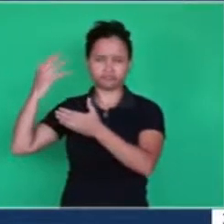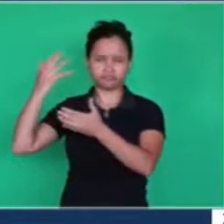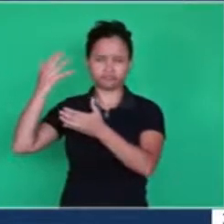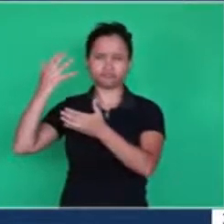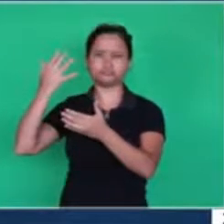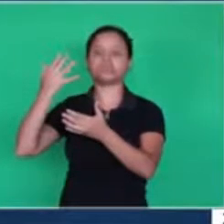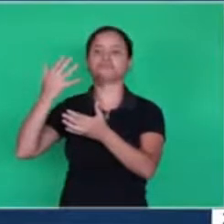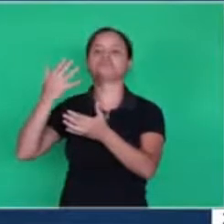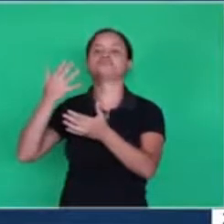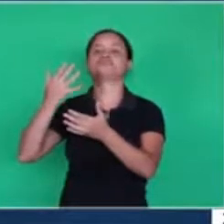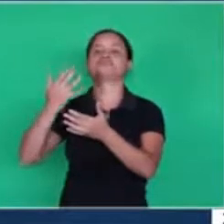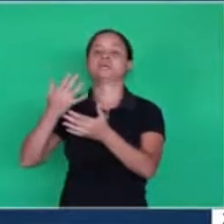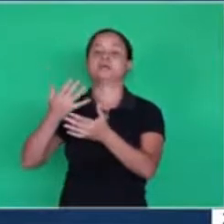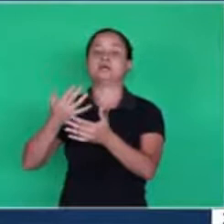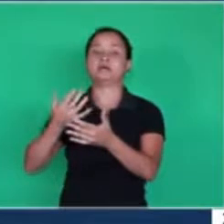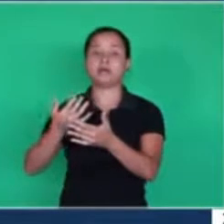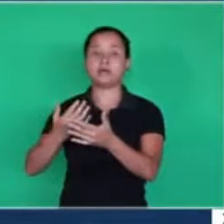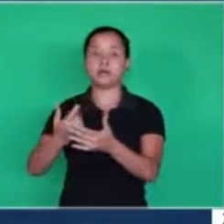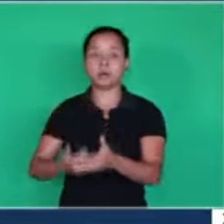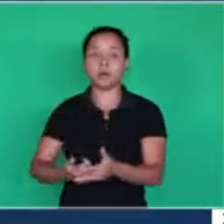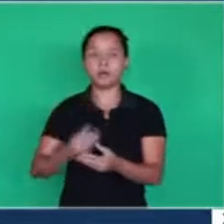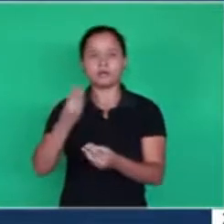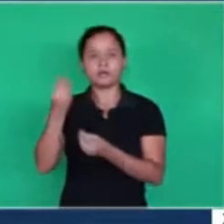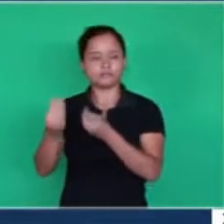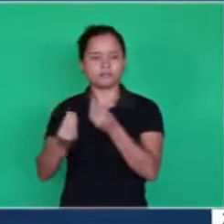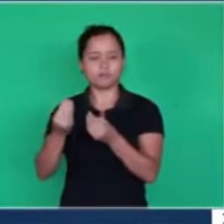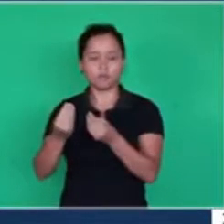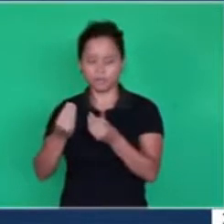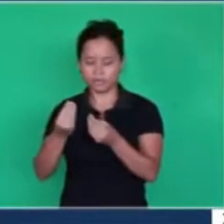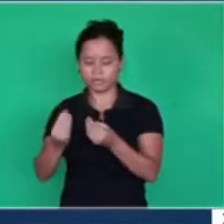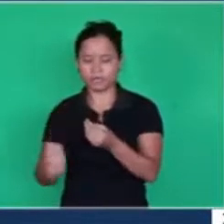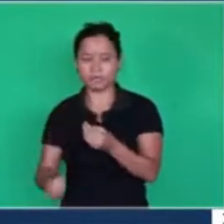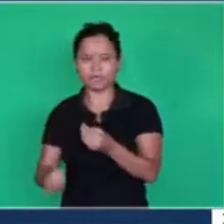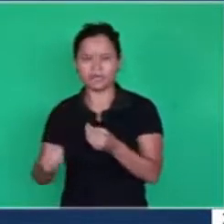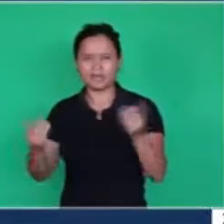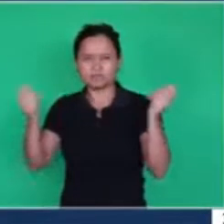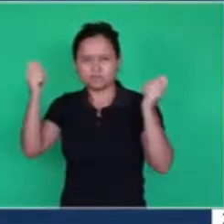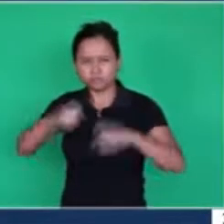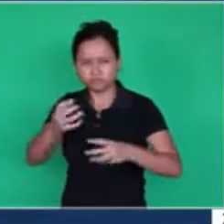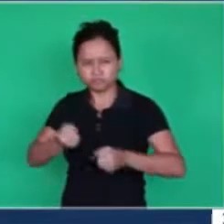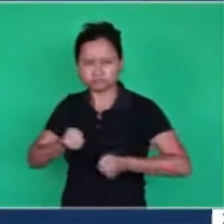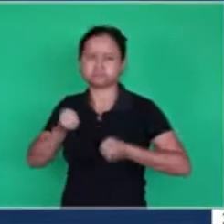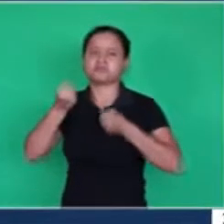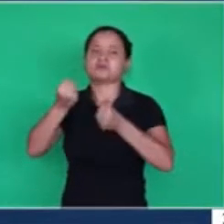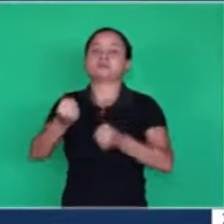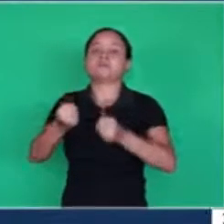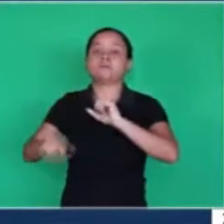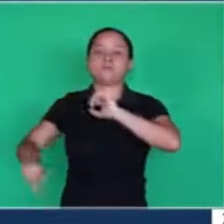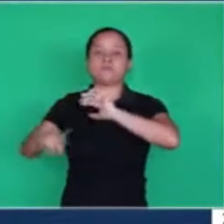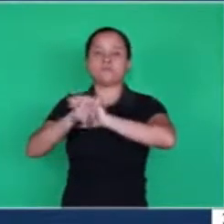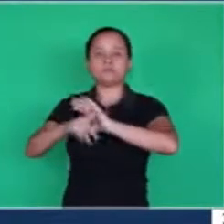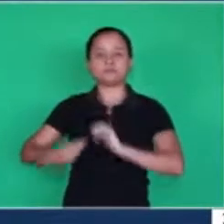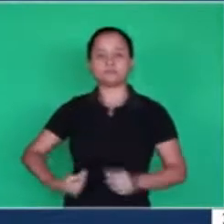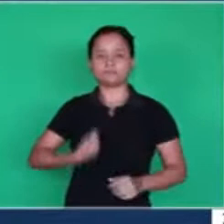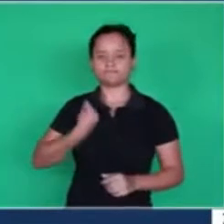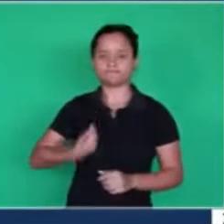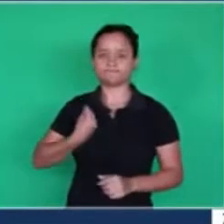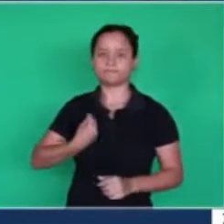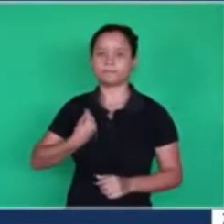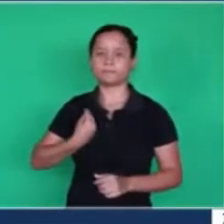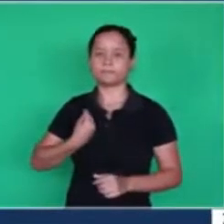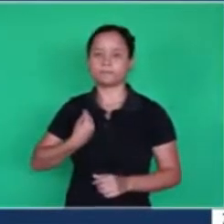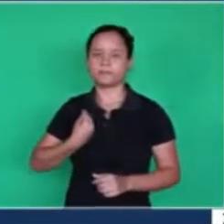irrupção de uma força criadora no mundo, que nunca volta para Deus seus